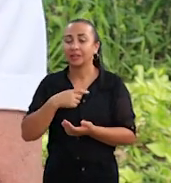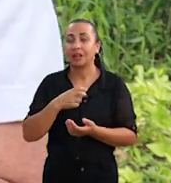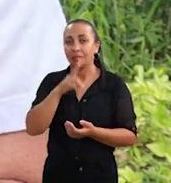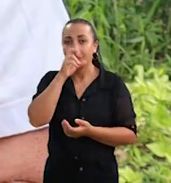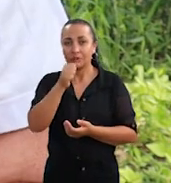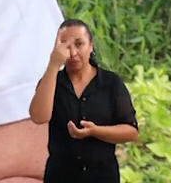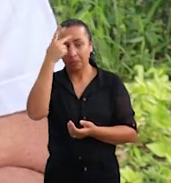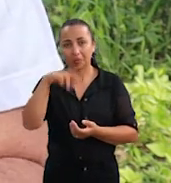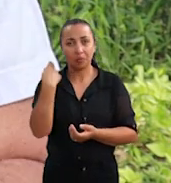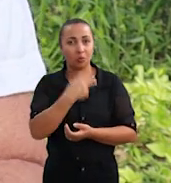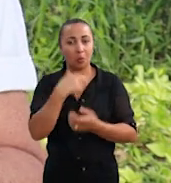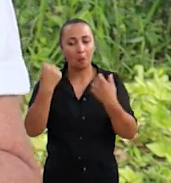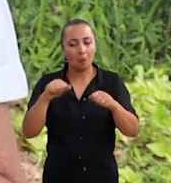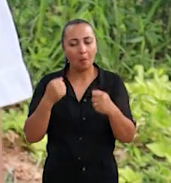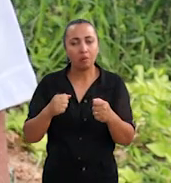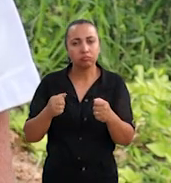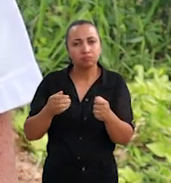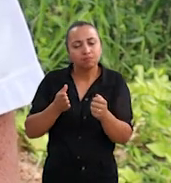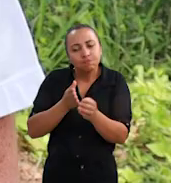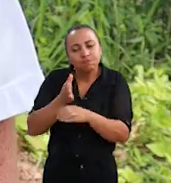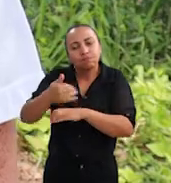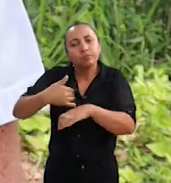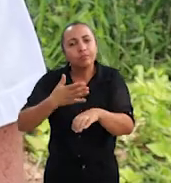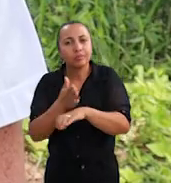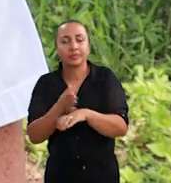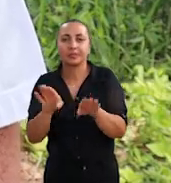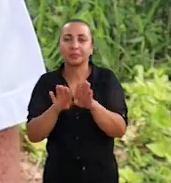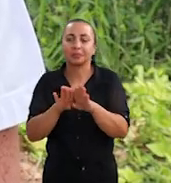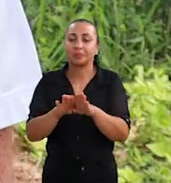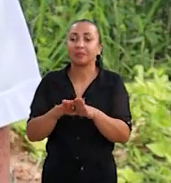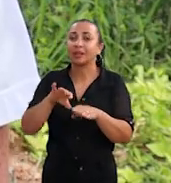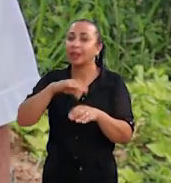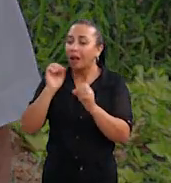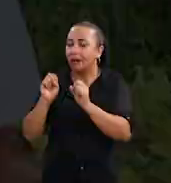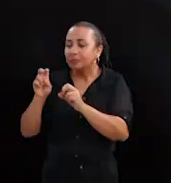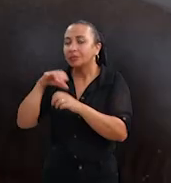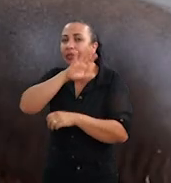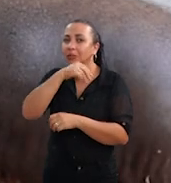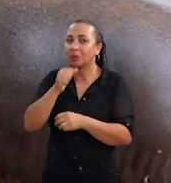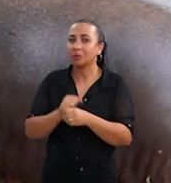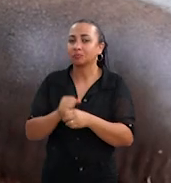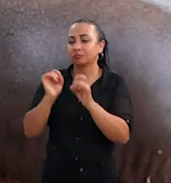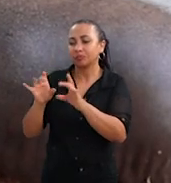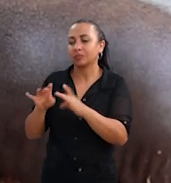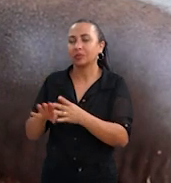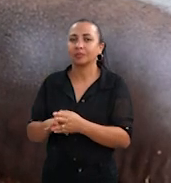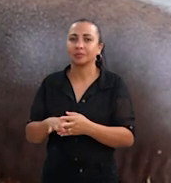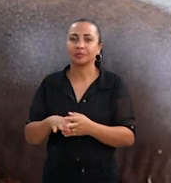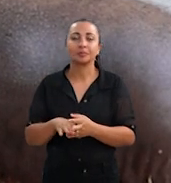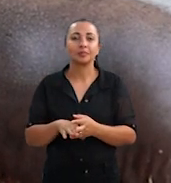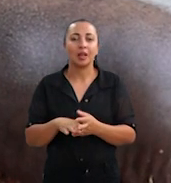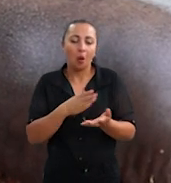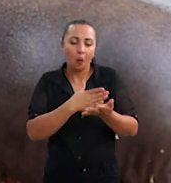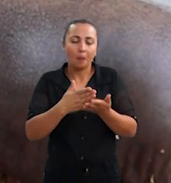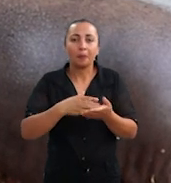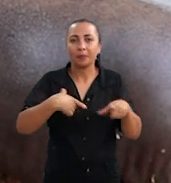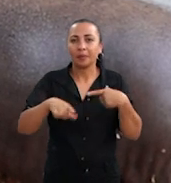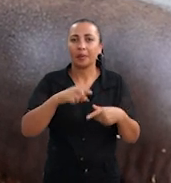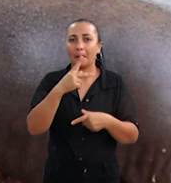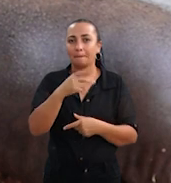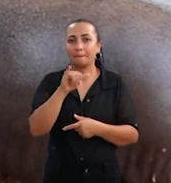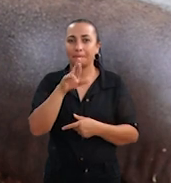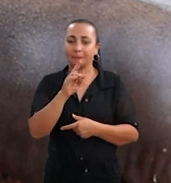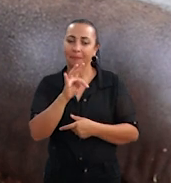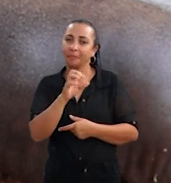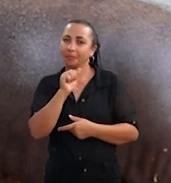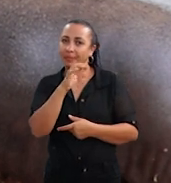a gente possa viabilizar suas criações de forma comercial. E o presunto é um desses. A gente começou a trabalhar com Pirapitinga no meu trabalho de